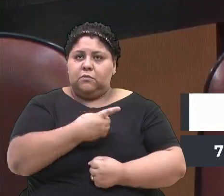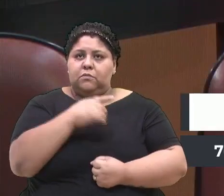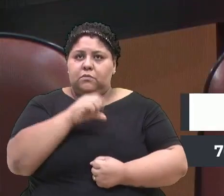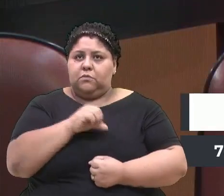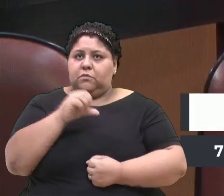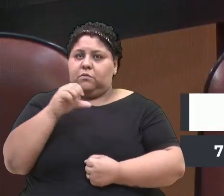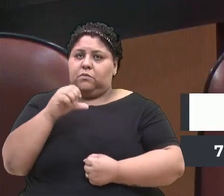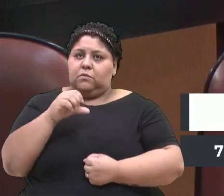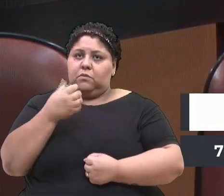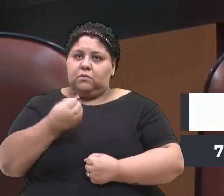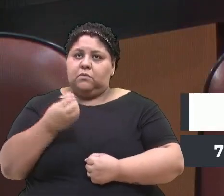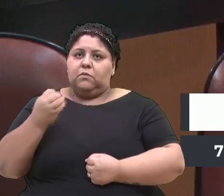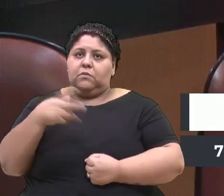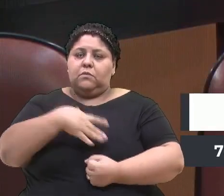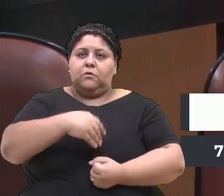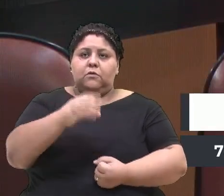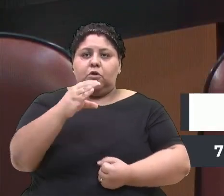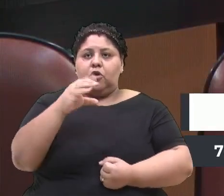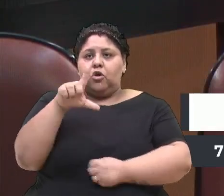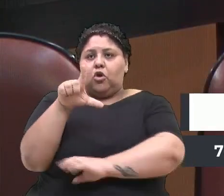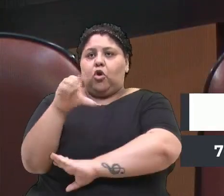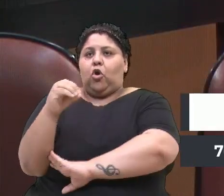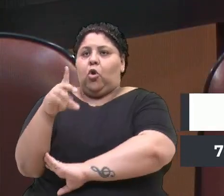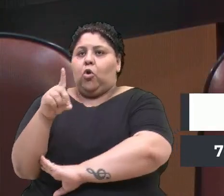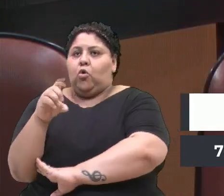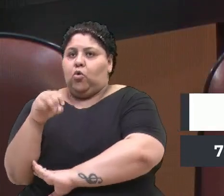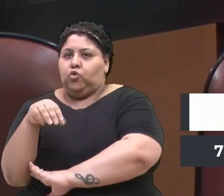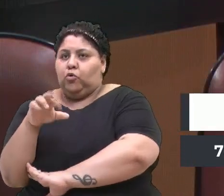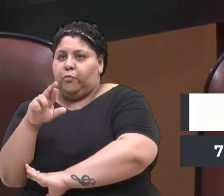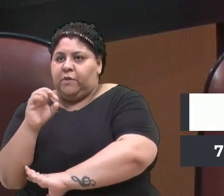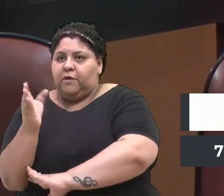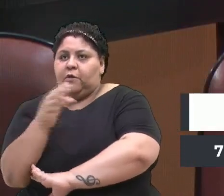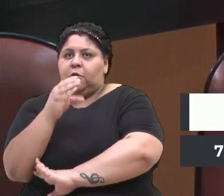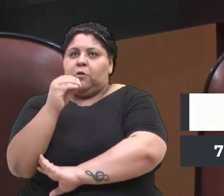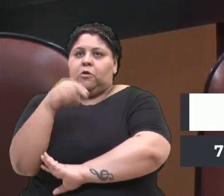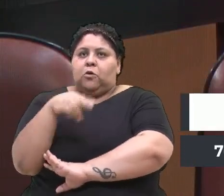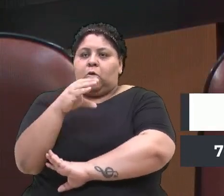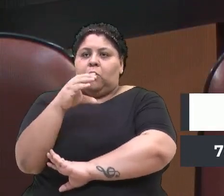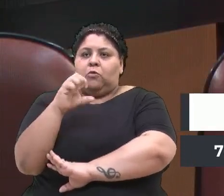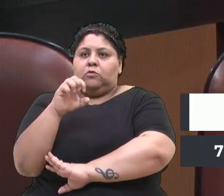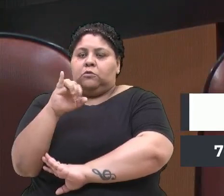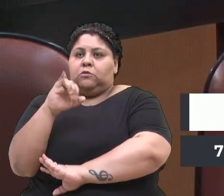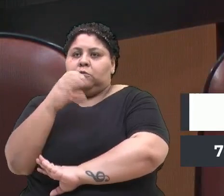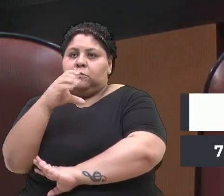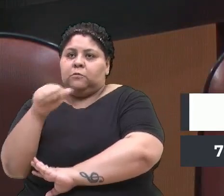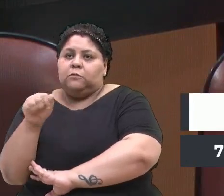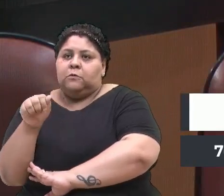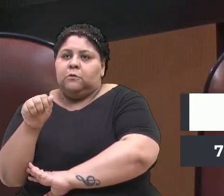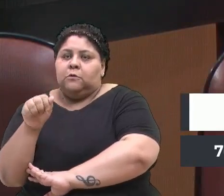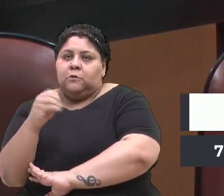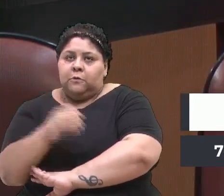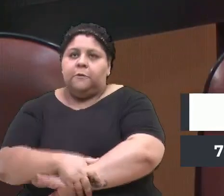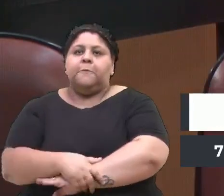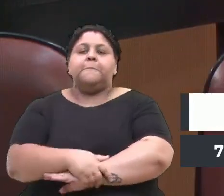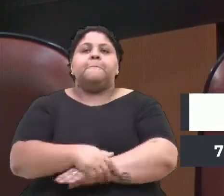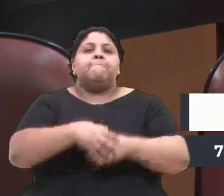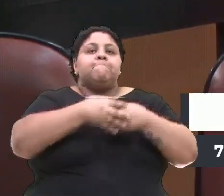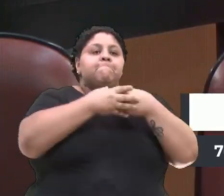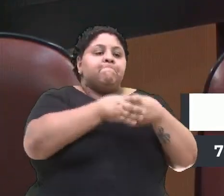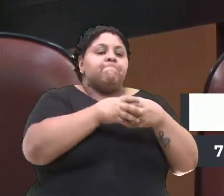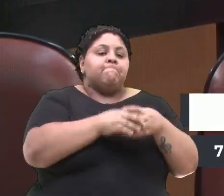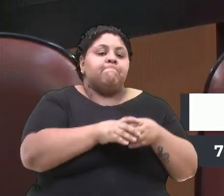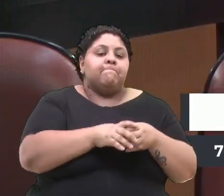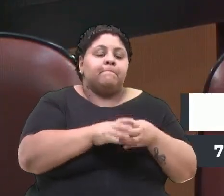Clodomiro Alves de Oliveira e de Conceição cbre o Dilon conviveu uma união